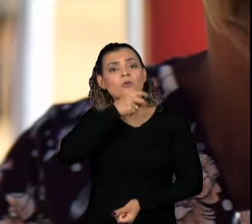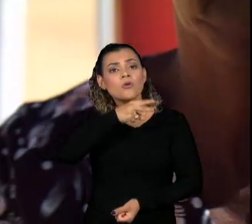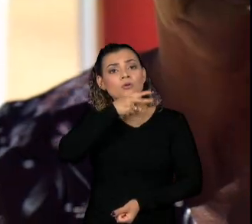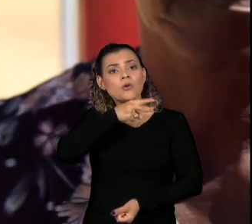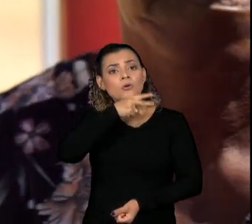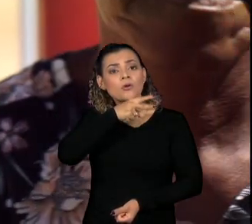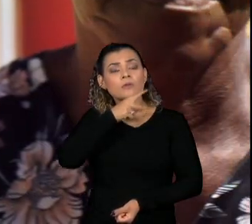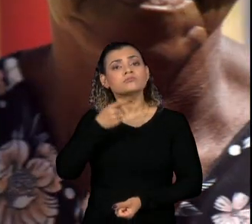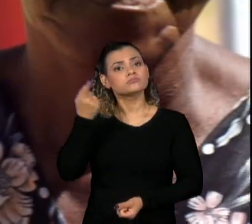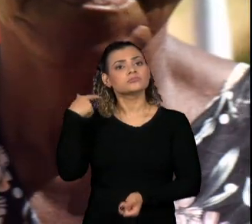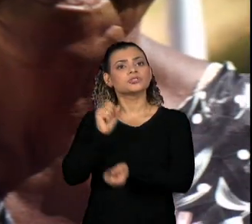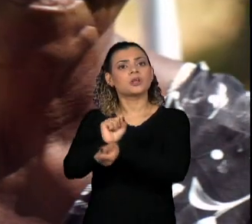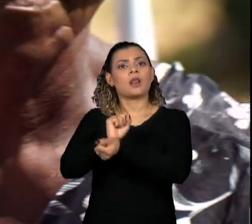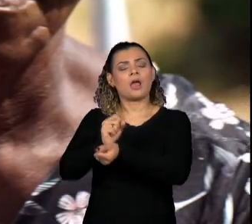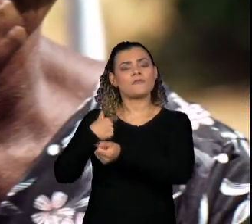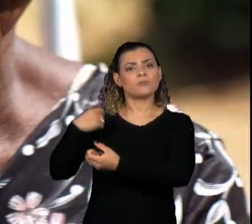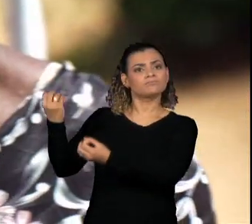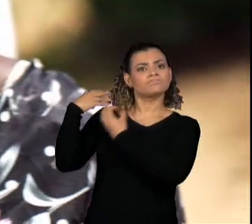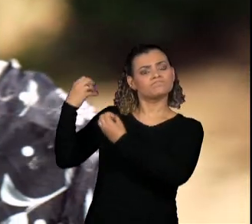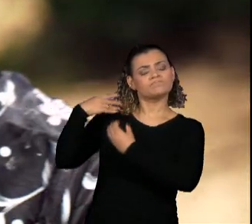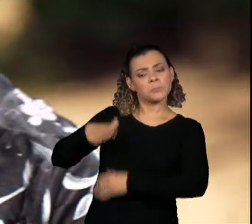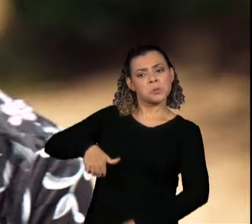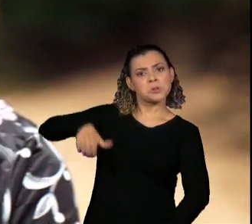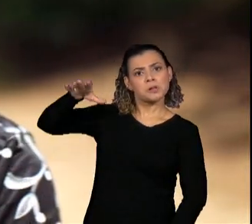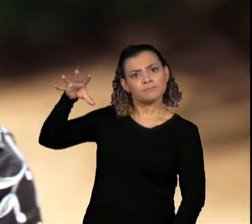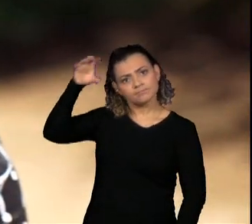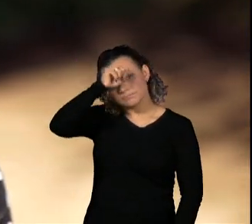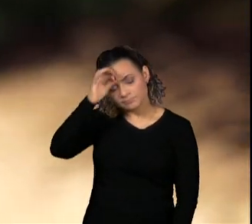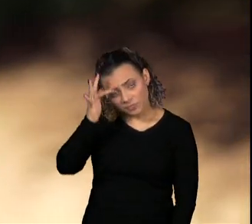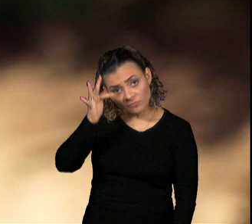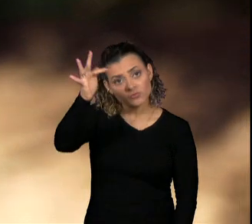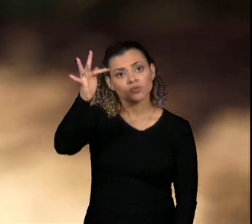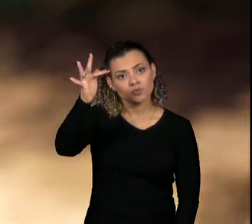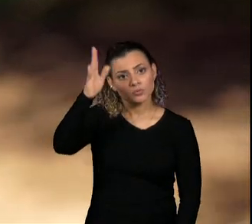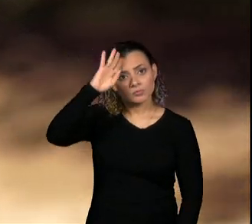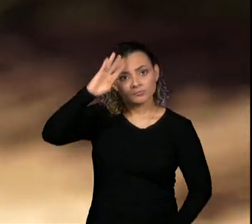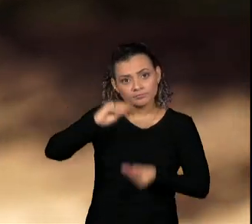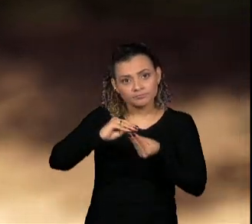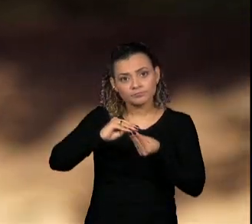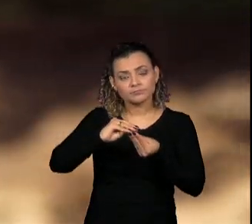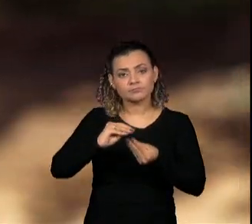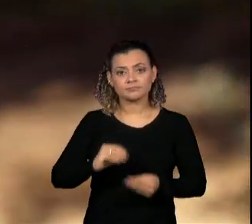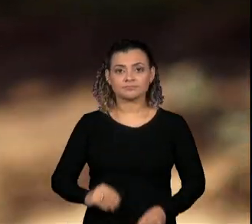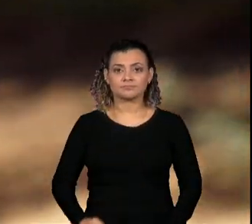futuro. Quem quiser aprender, que preste atenção.